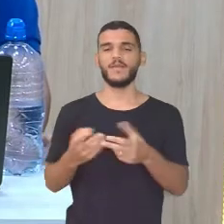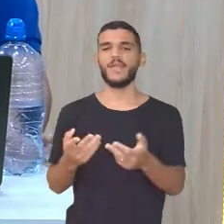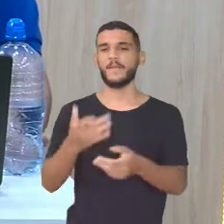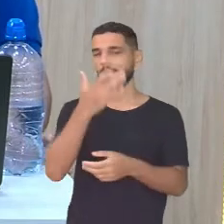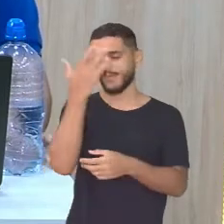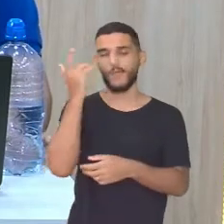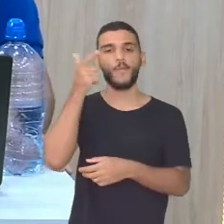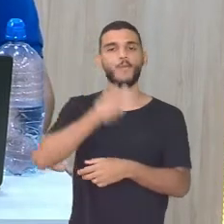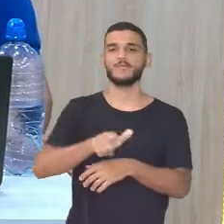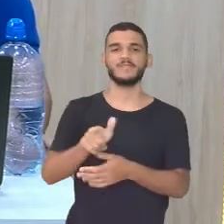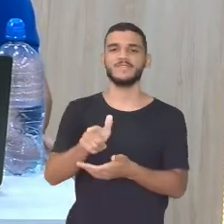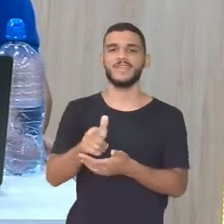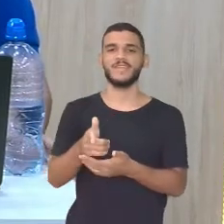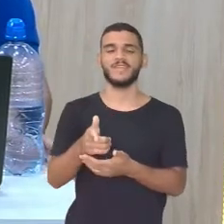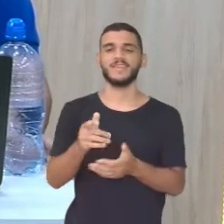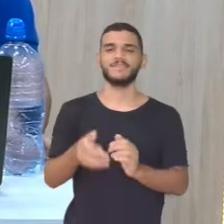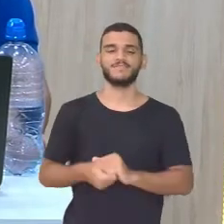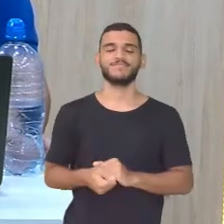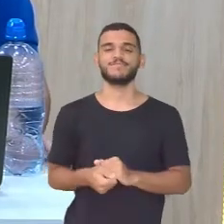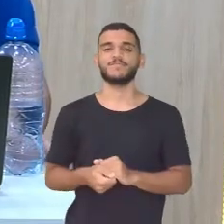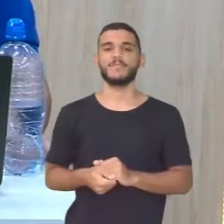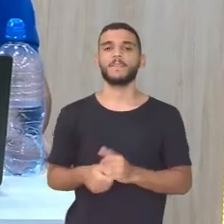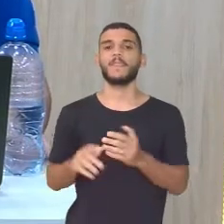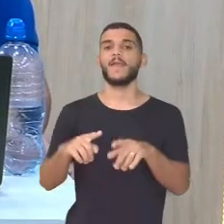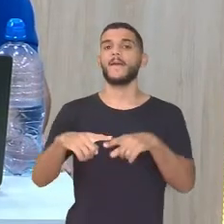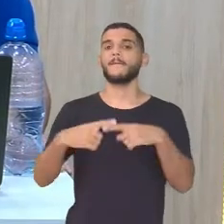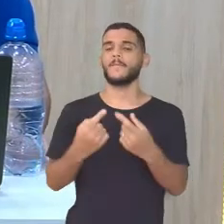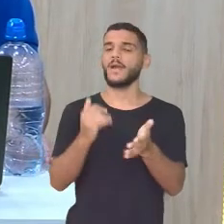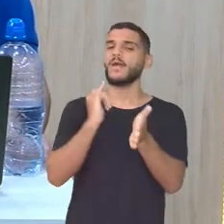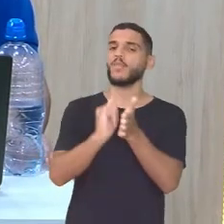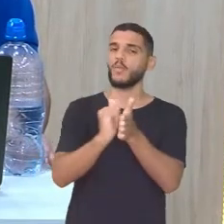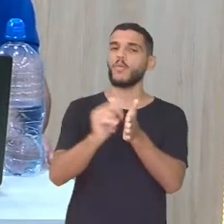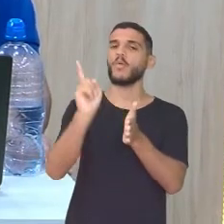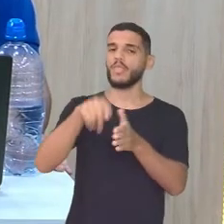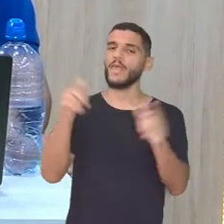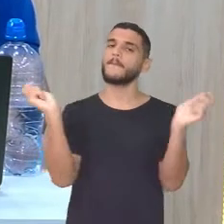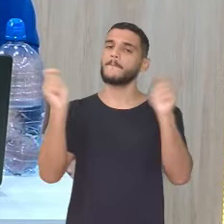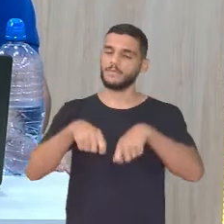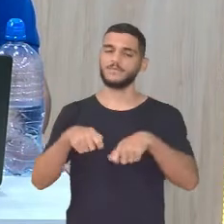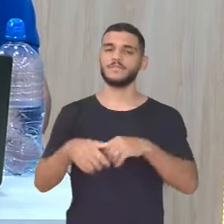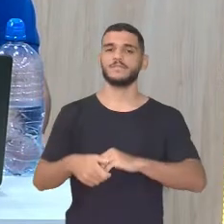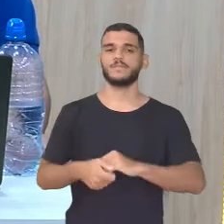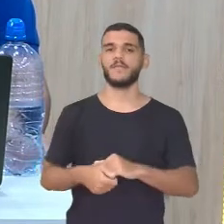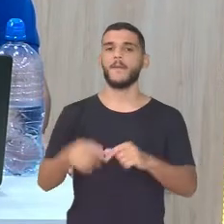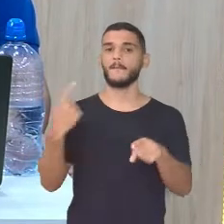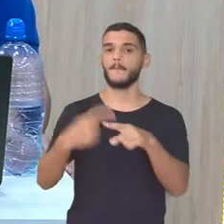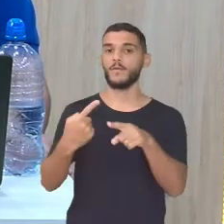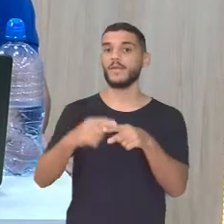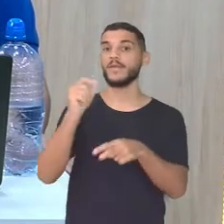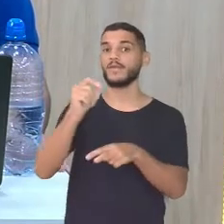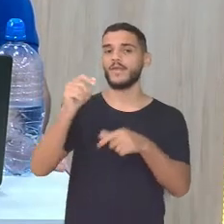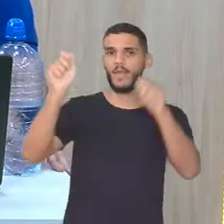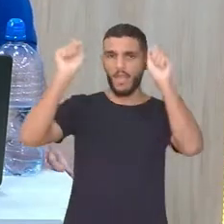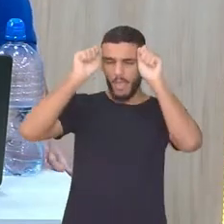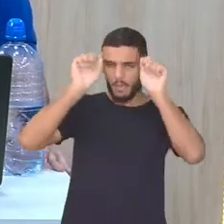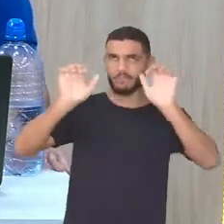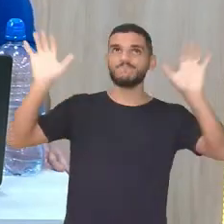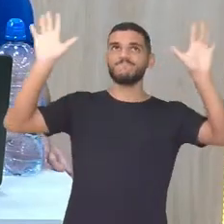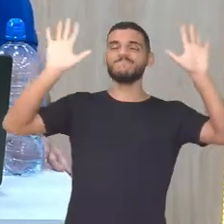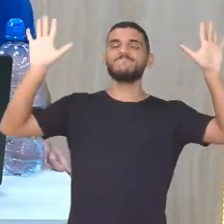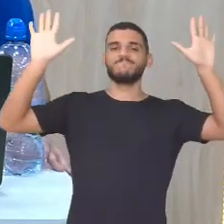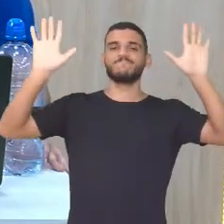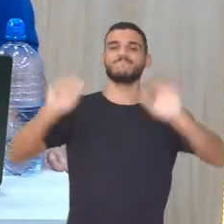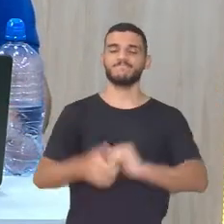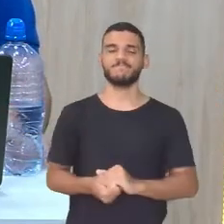ficar grandão. Mas, dentro da narrativa, isso tudo é possível, tá? E a gente faz esse pacto com a